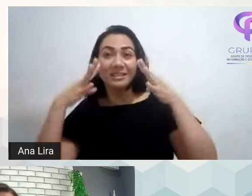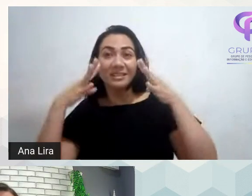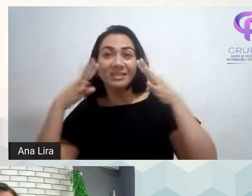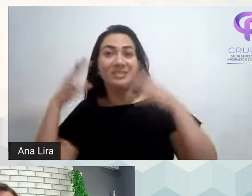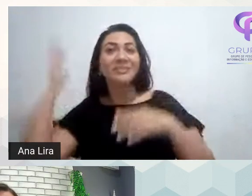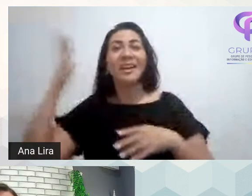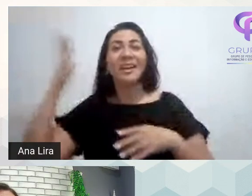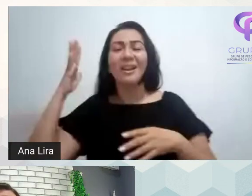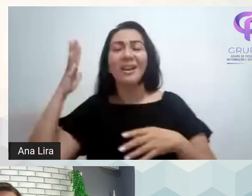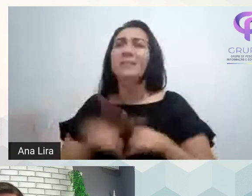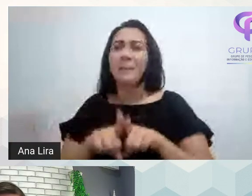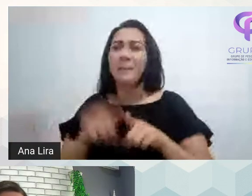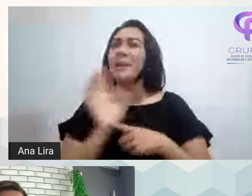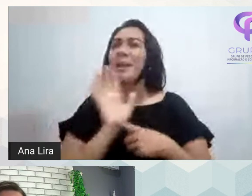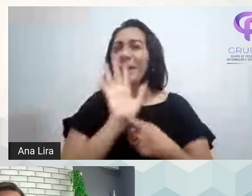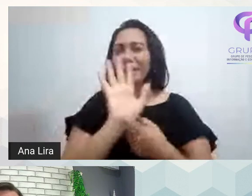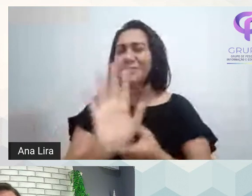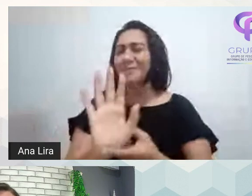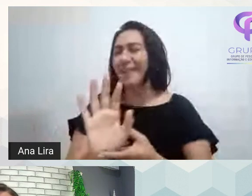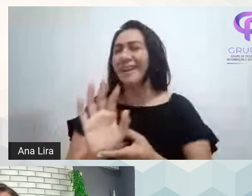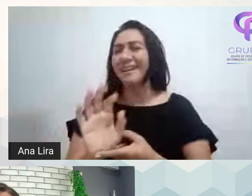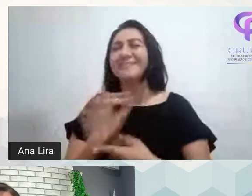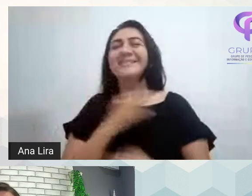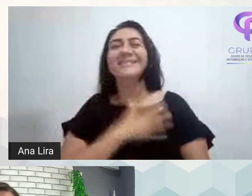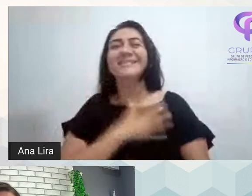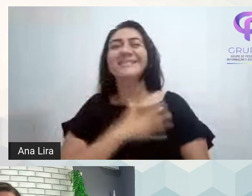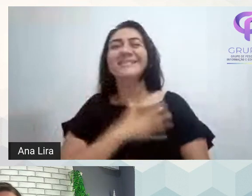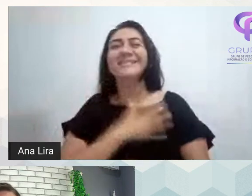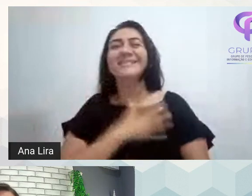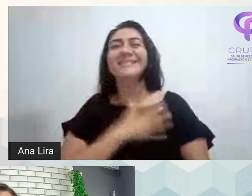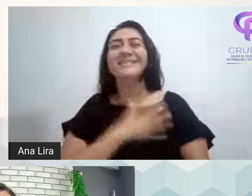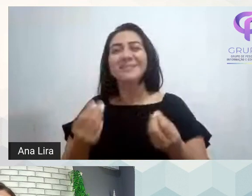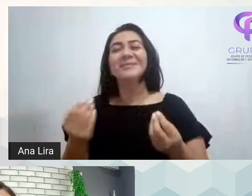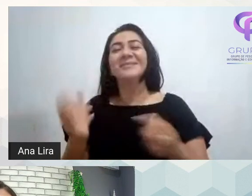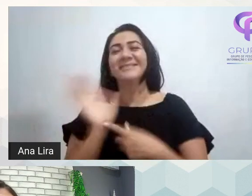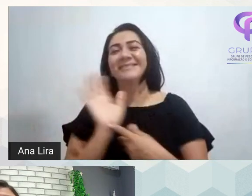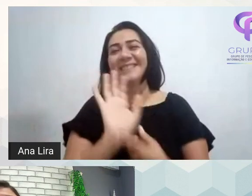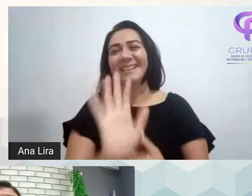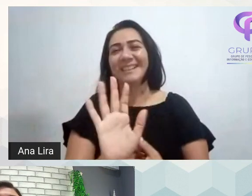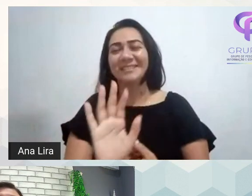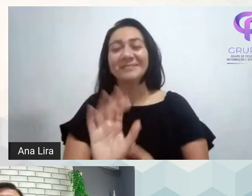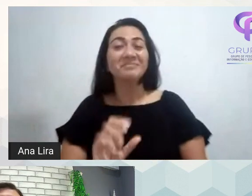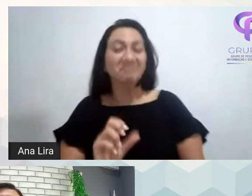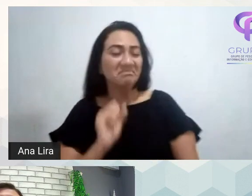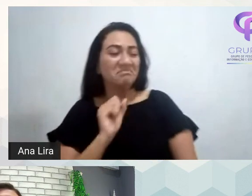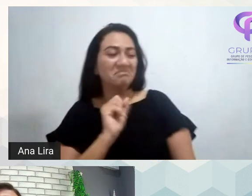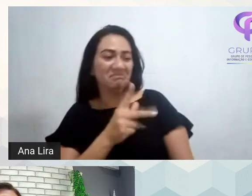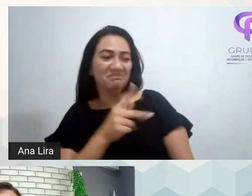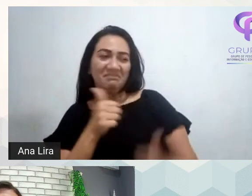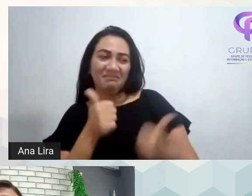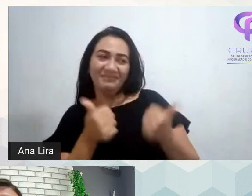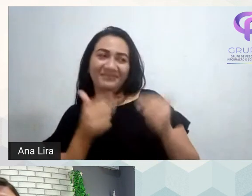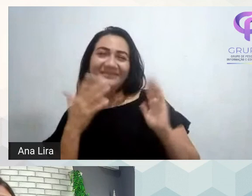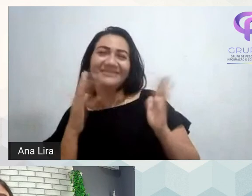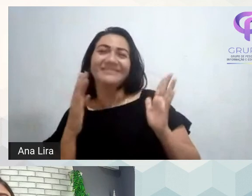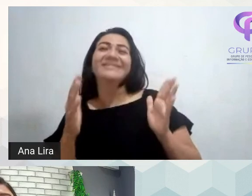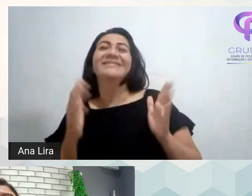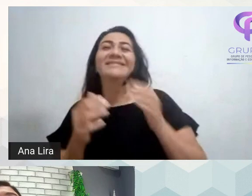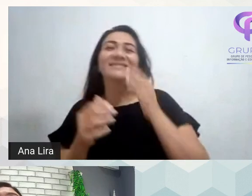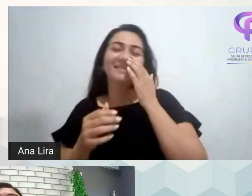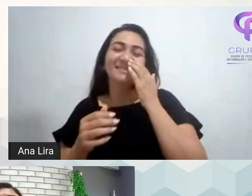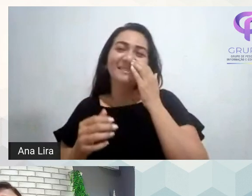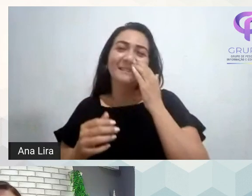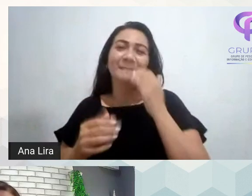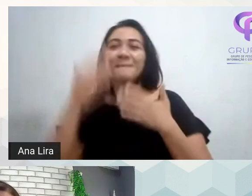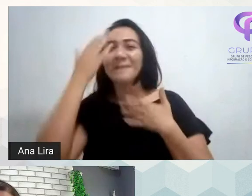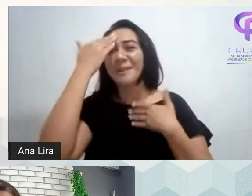flexível. Muito bom, isso que é interessante. Então, eu quero agradecer a Aninha